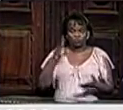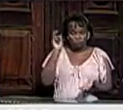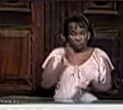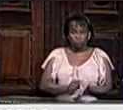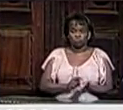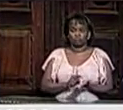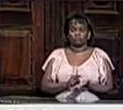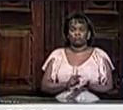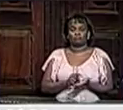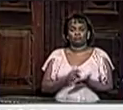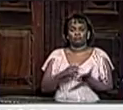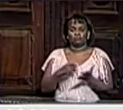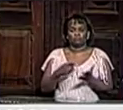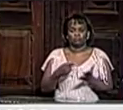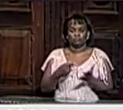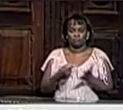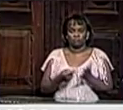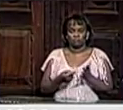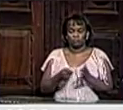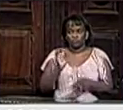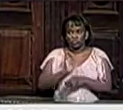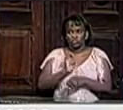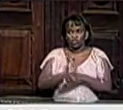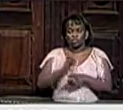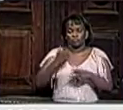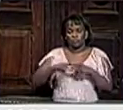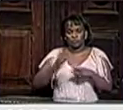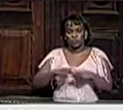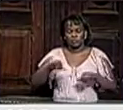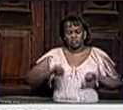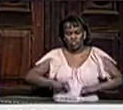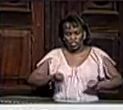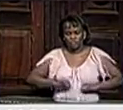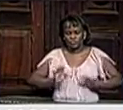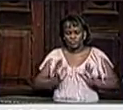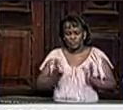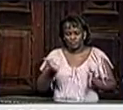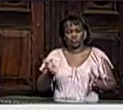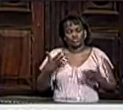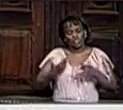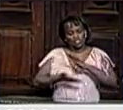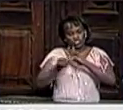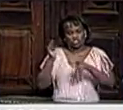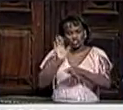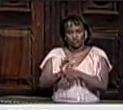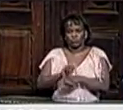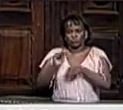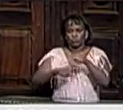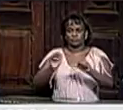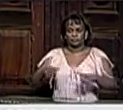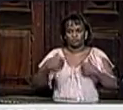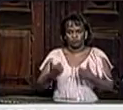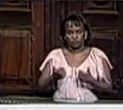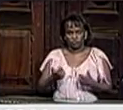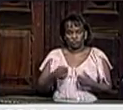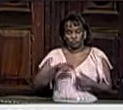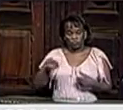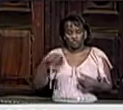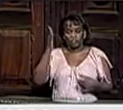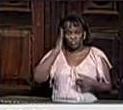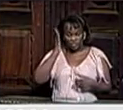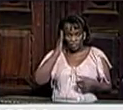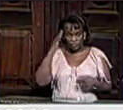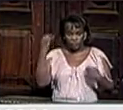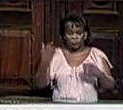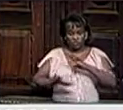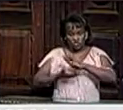fato, tirar o Estado dessa penúria. E sabemos que para tirar o